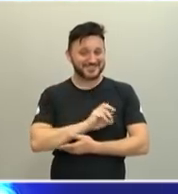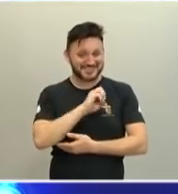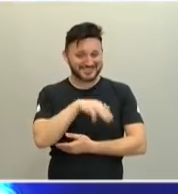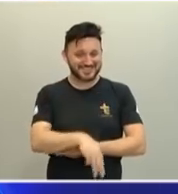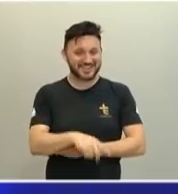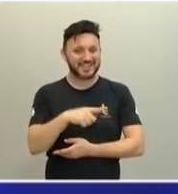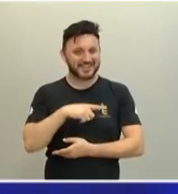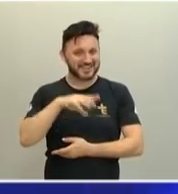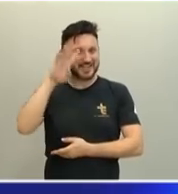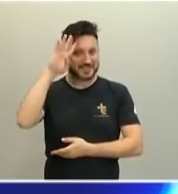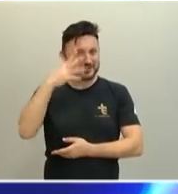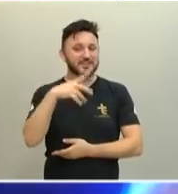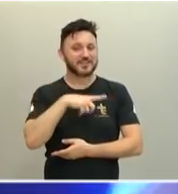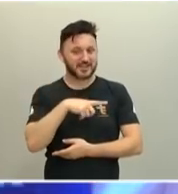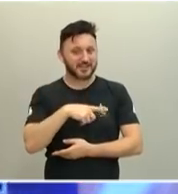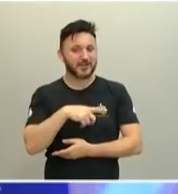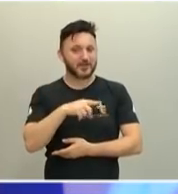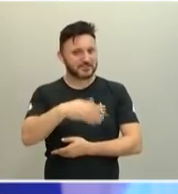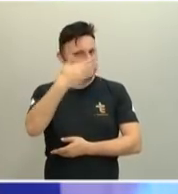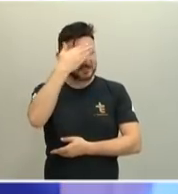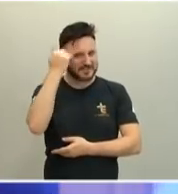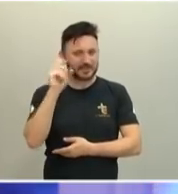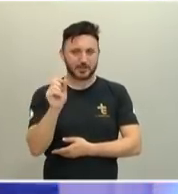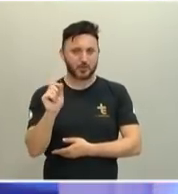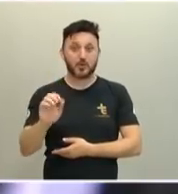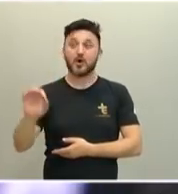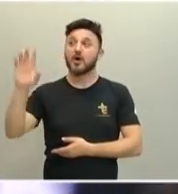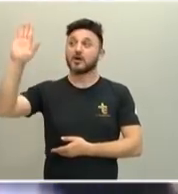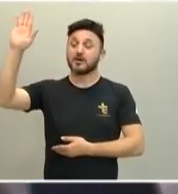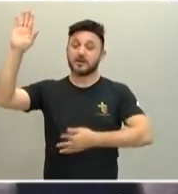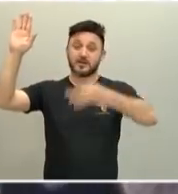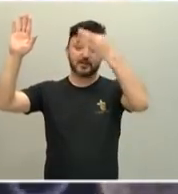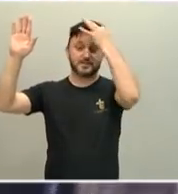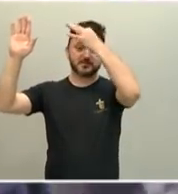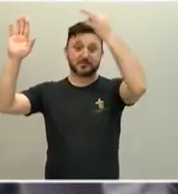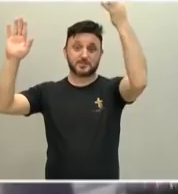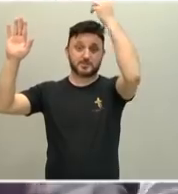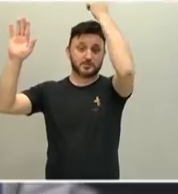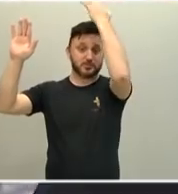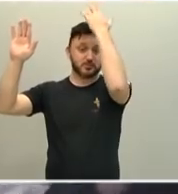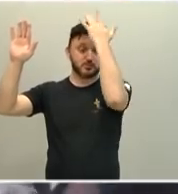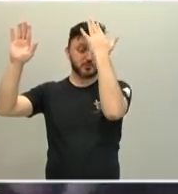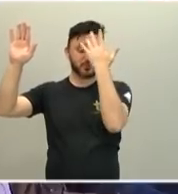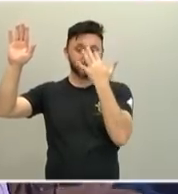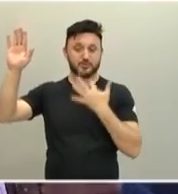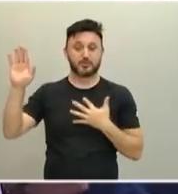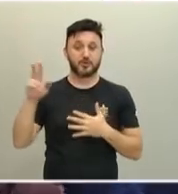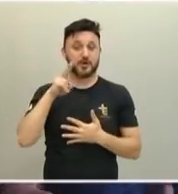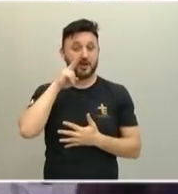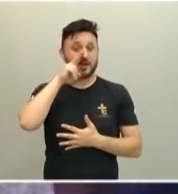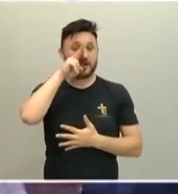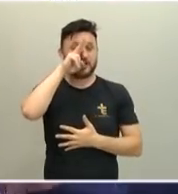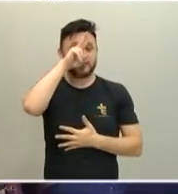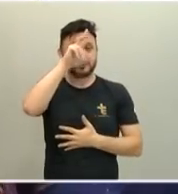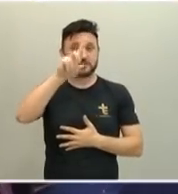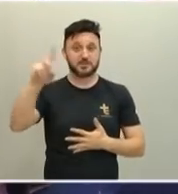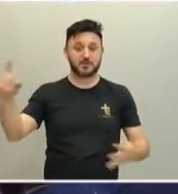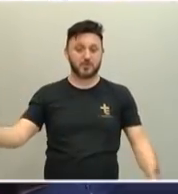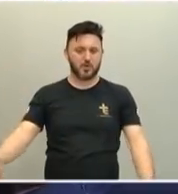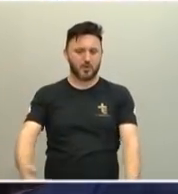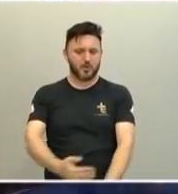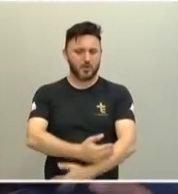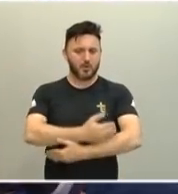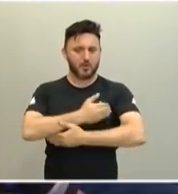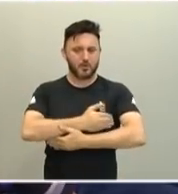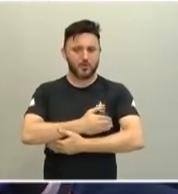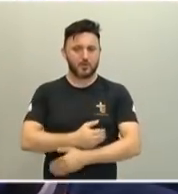como. Vai lá, para você nunca mais esquecer. O Espírito Santo descerá sobre mim e a força do Altíssimo me envolverá.